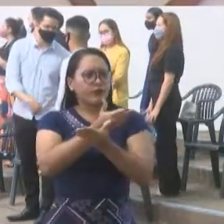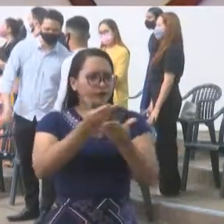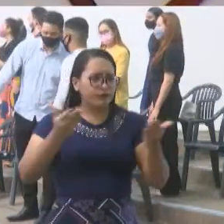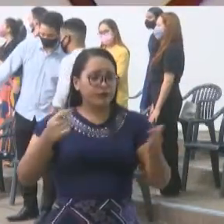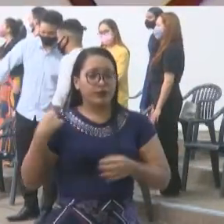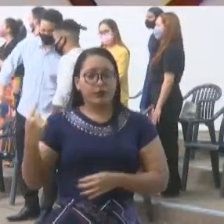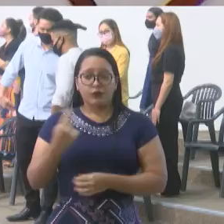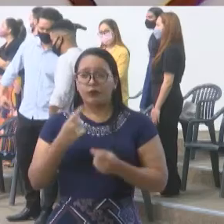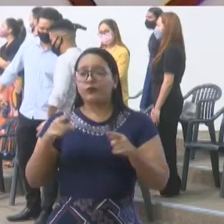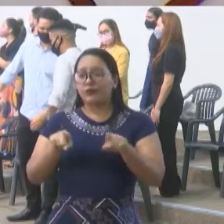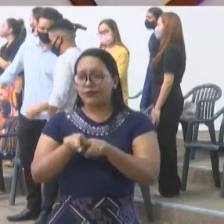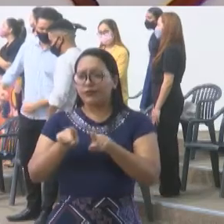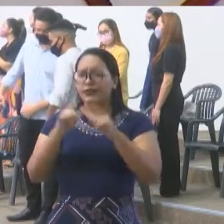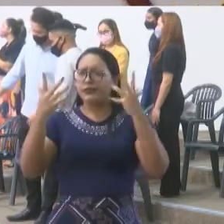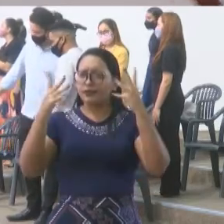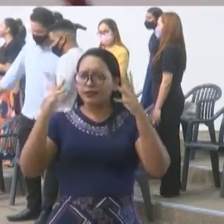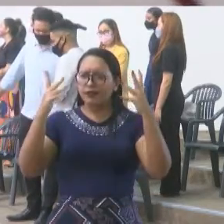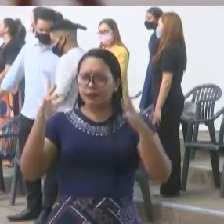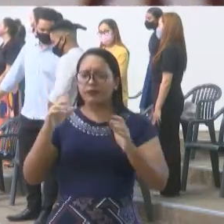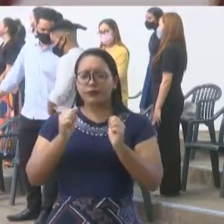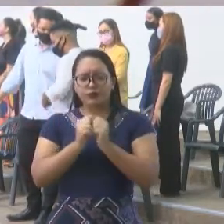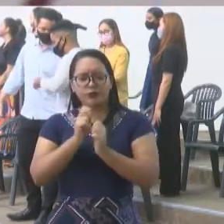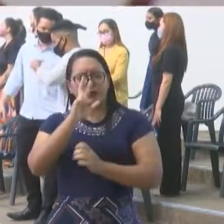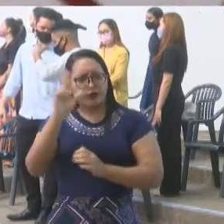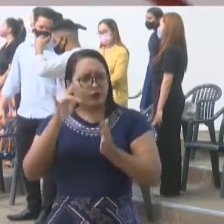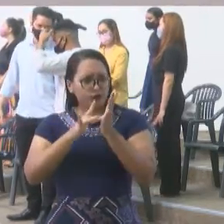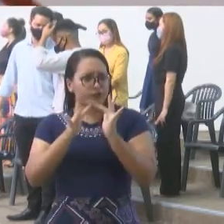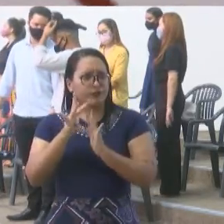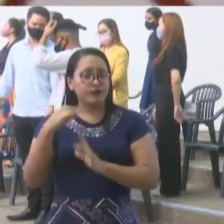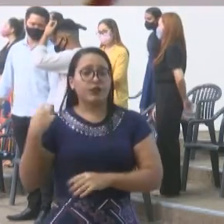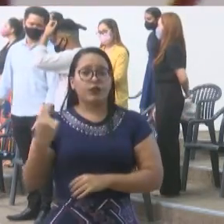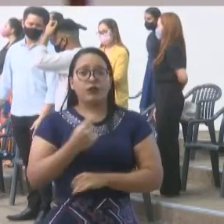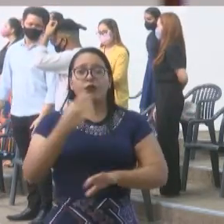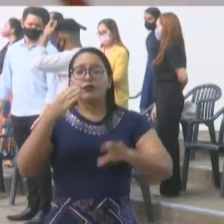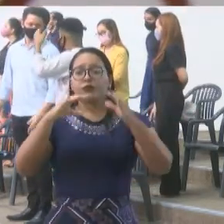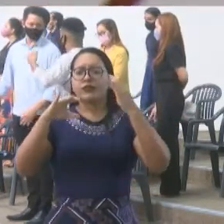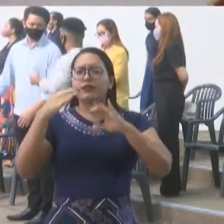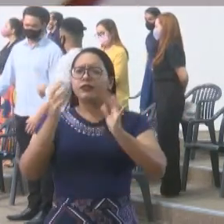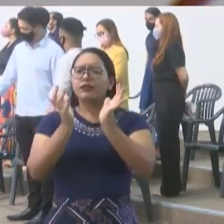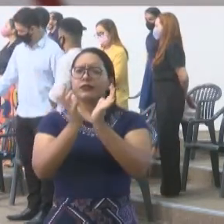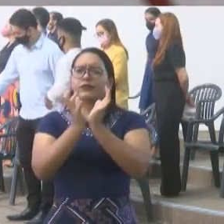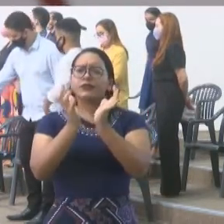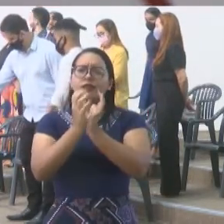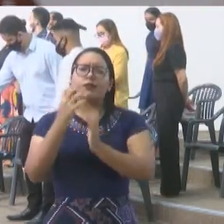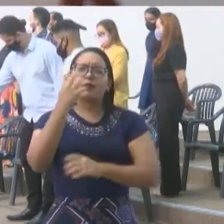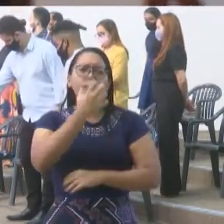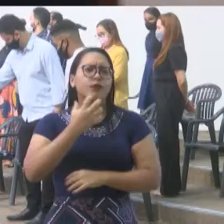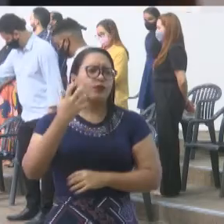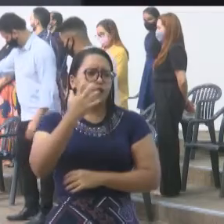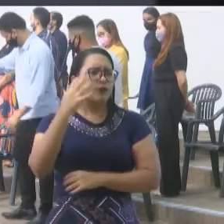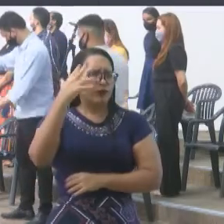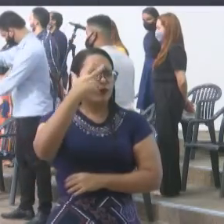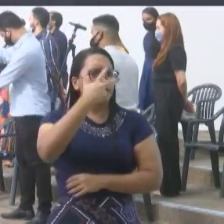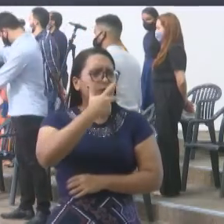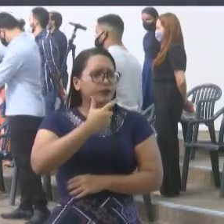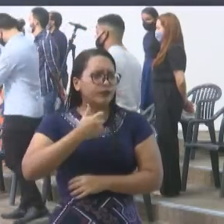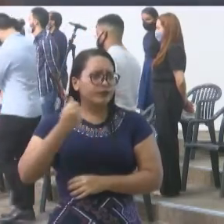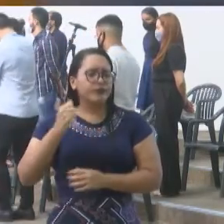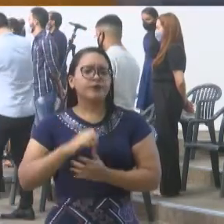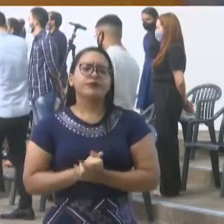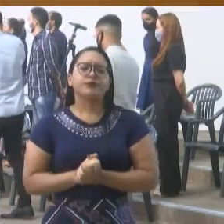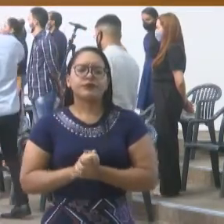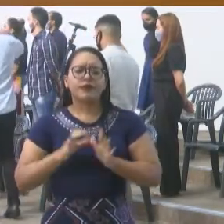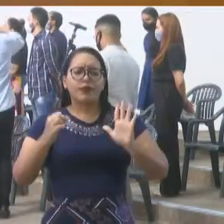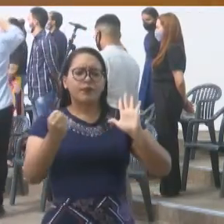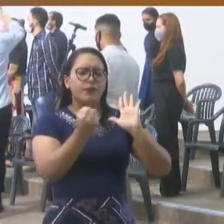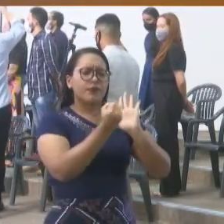também com ele. Nós cantamos na Santa Ceia um hino, aquele hino: prego nas mãos,